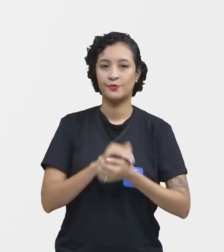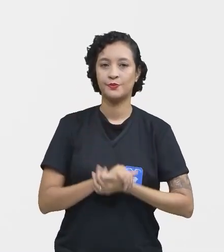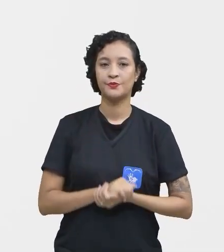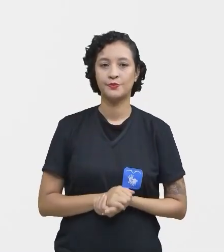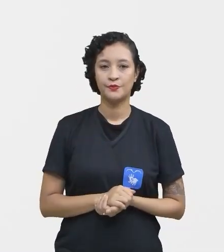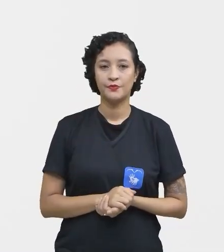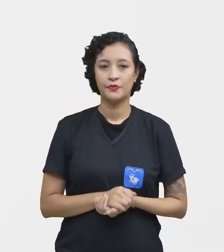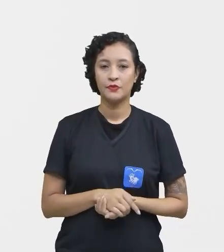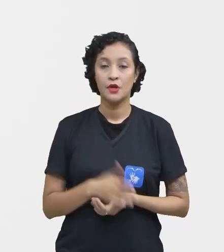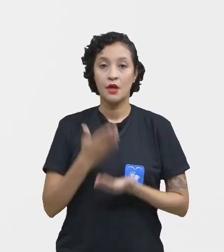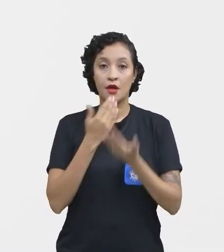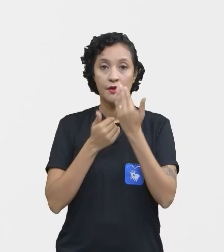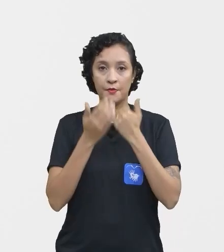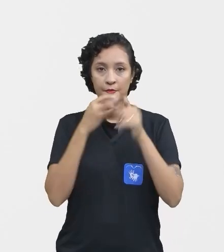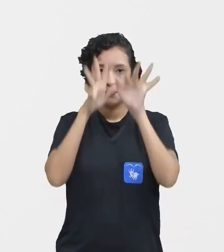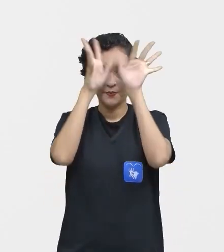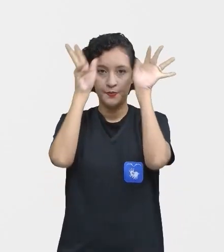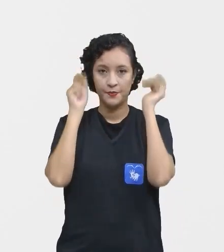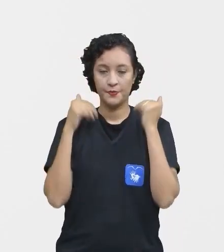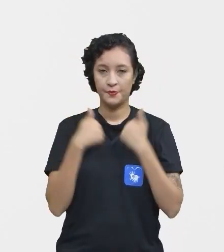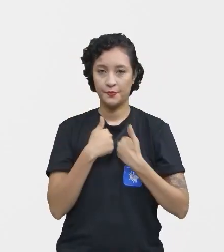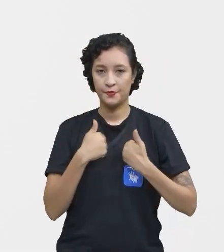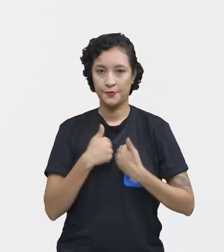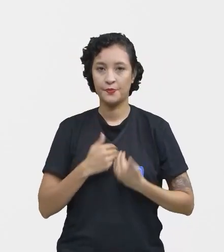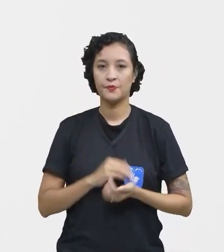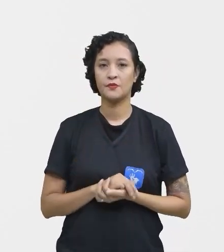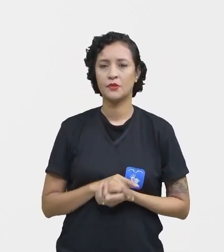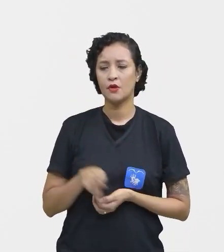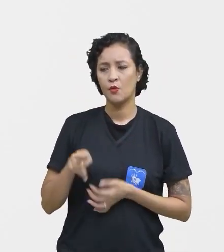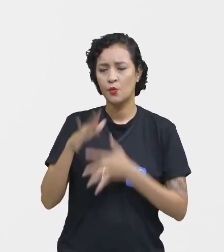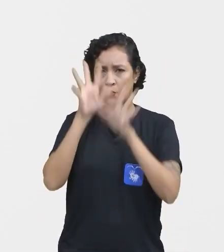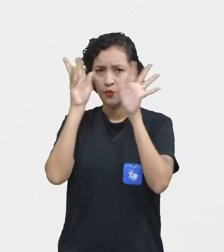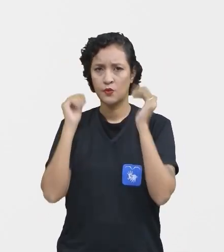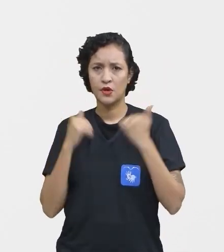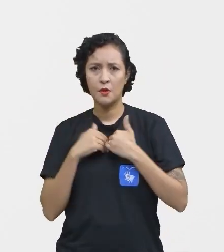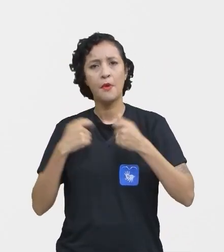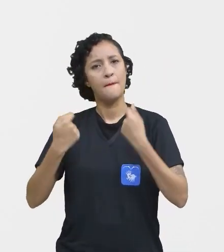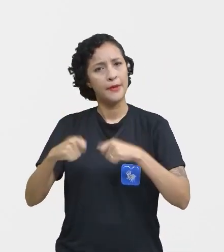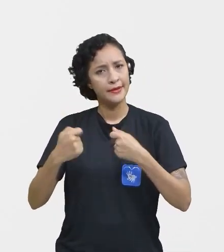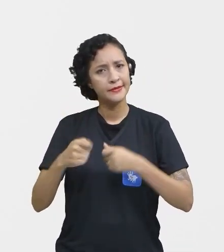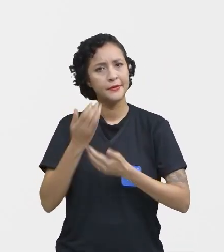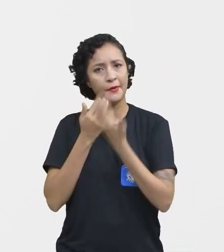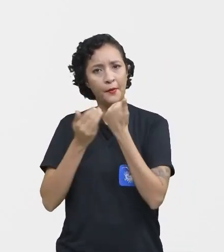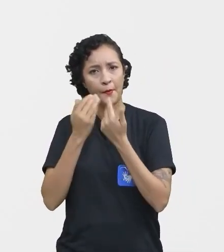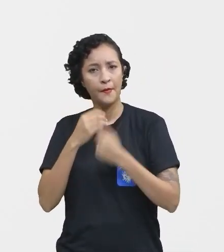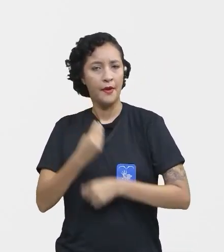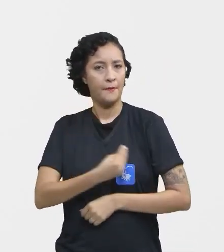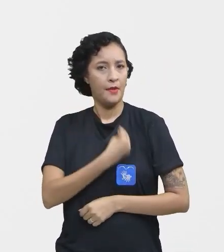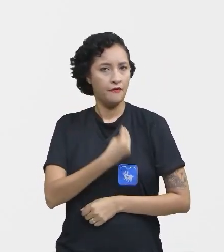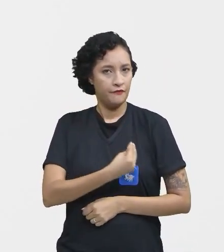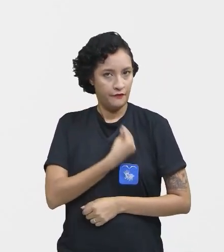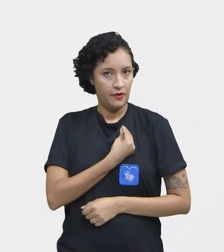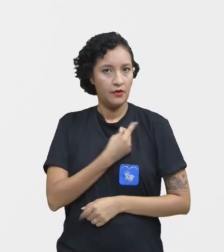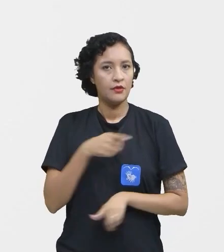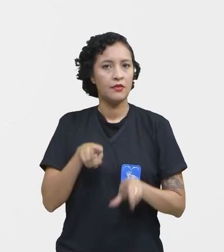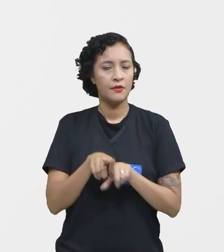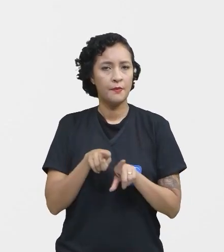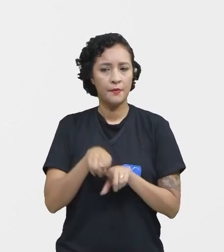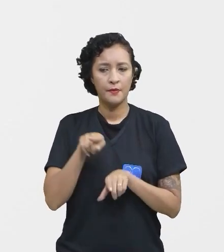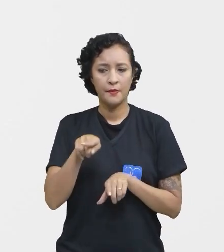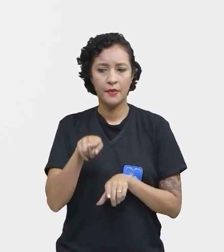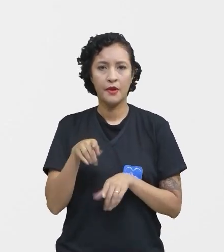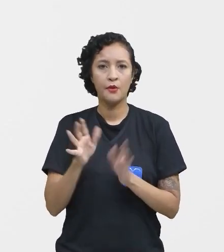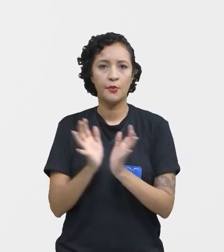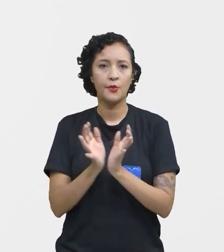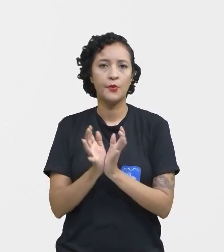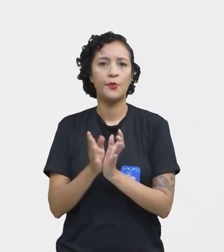A alimentação dos animais. Os animais precisam se alimentar para sobreviver e sustentar a sua espécie, para que possam